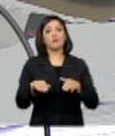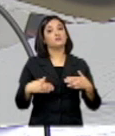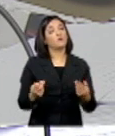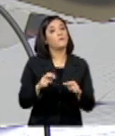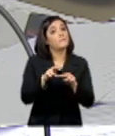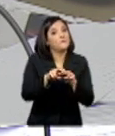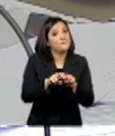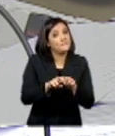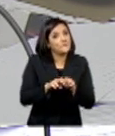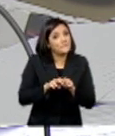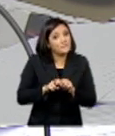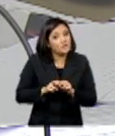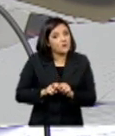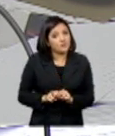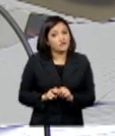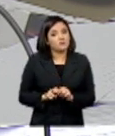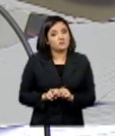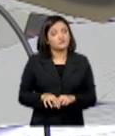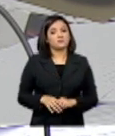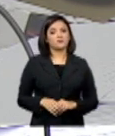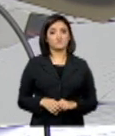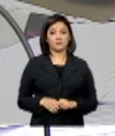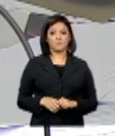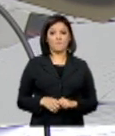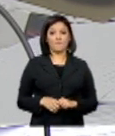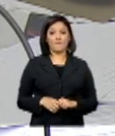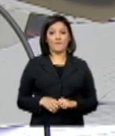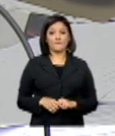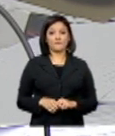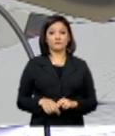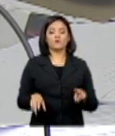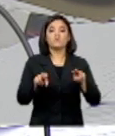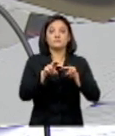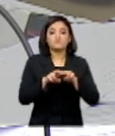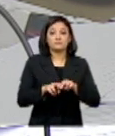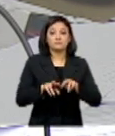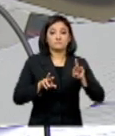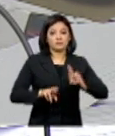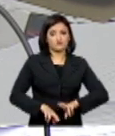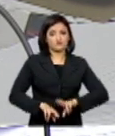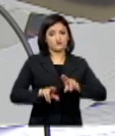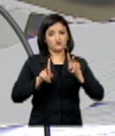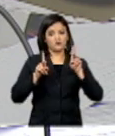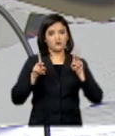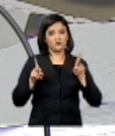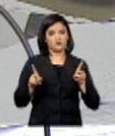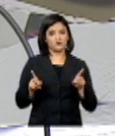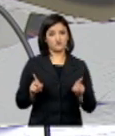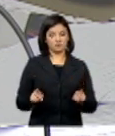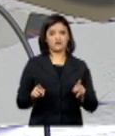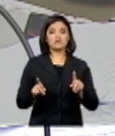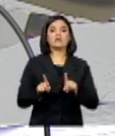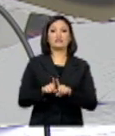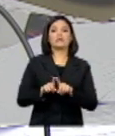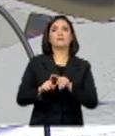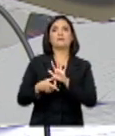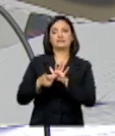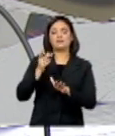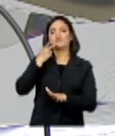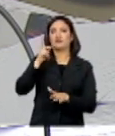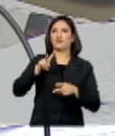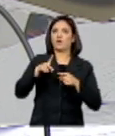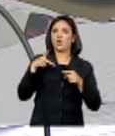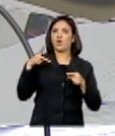e sim tem essa ao meu ver a distinção é do caso anterior que também falava de corte só que